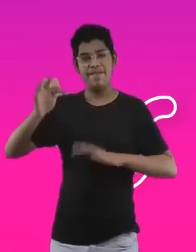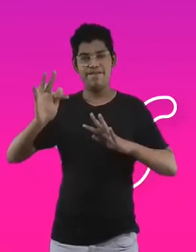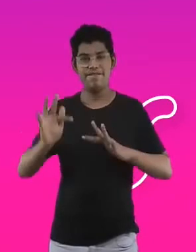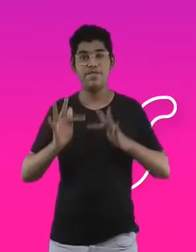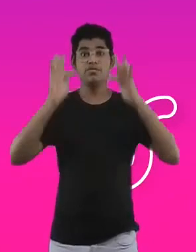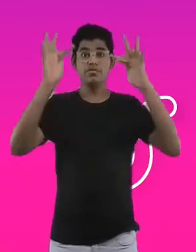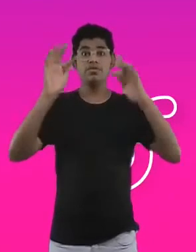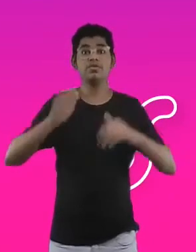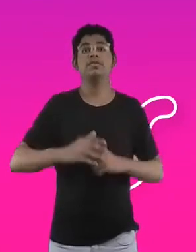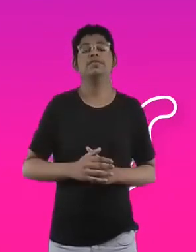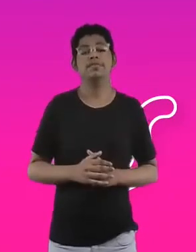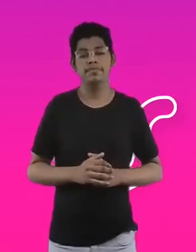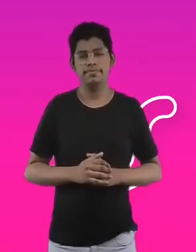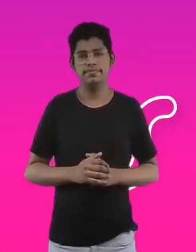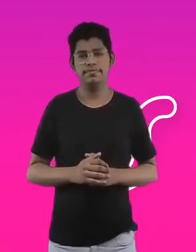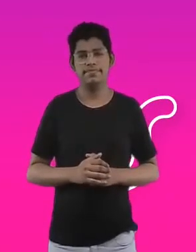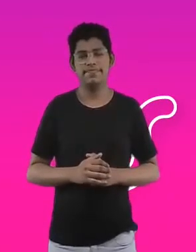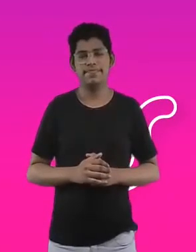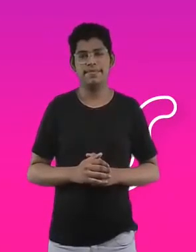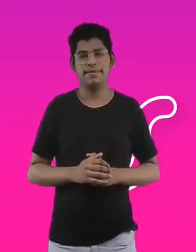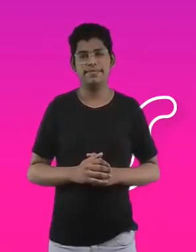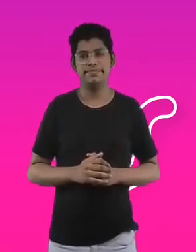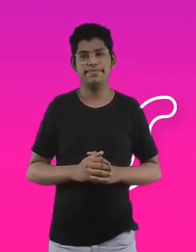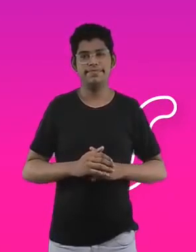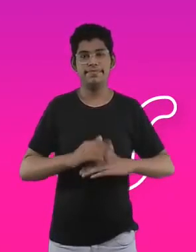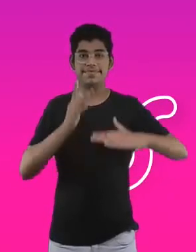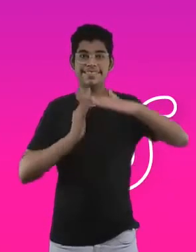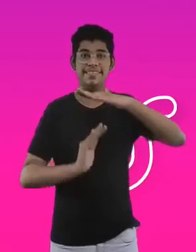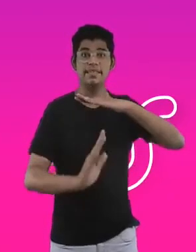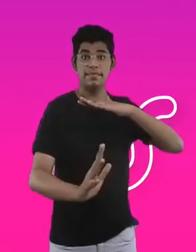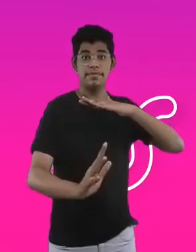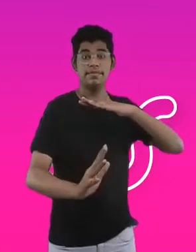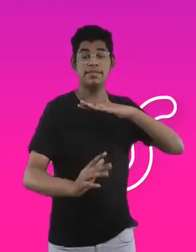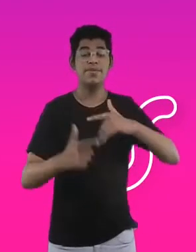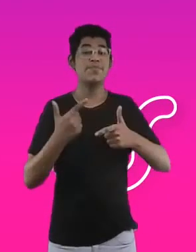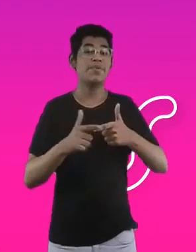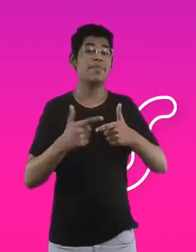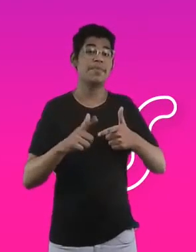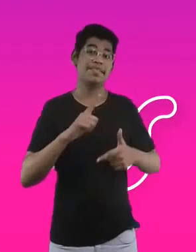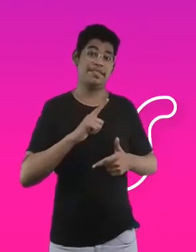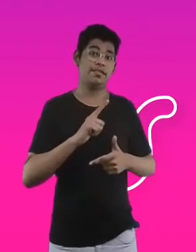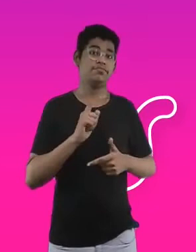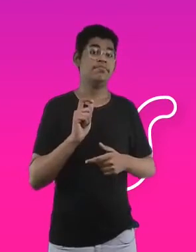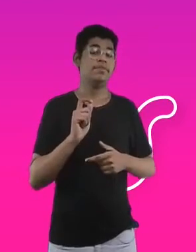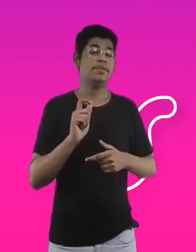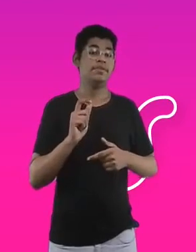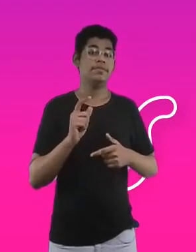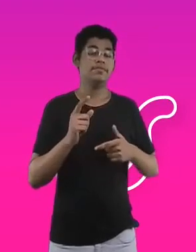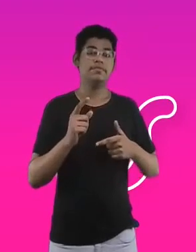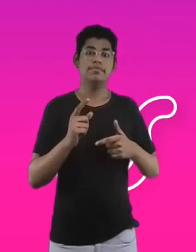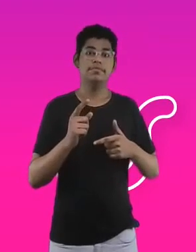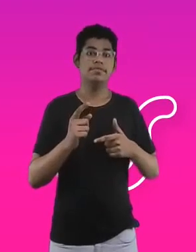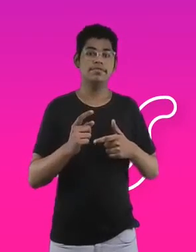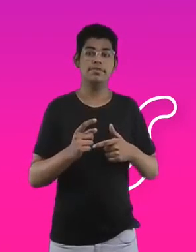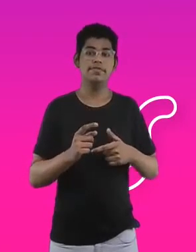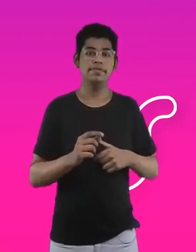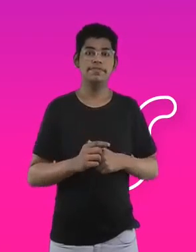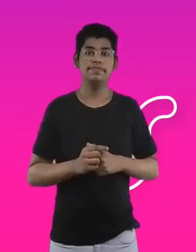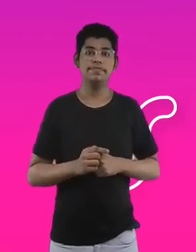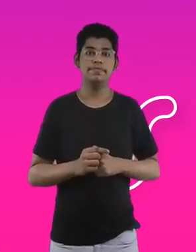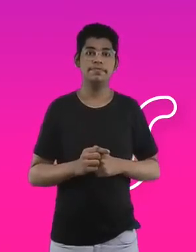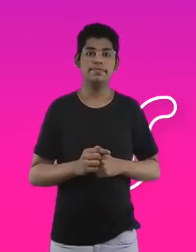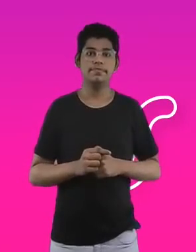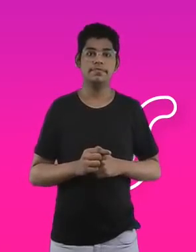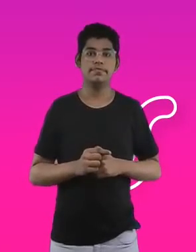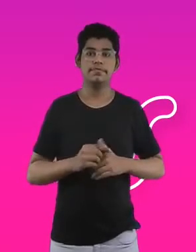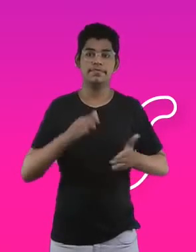a gente tem um problema. Esse problema ele surge com o Mark Derry, né, que é um pesquisador não negro,